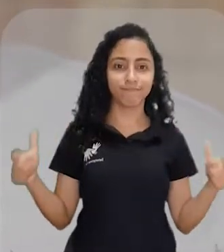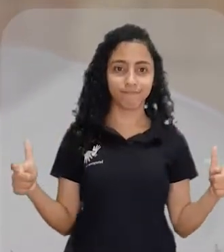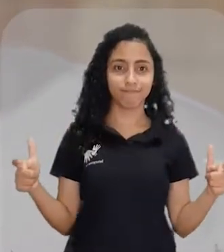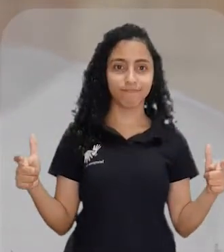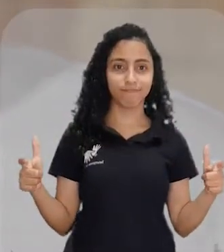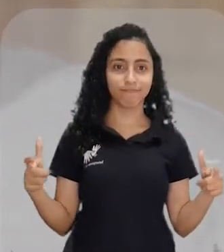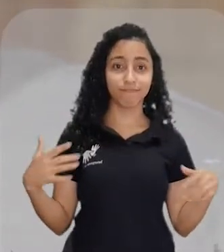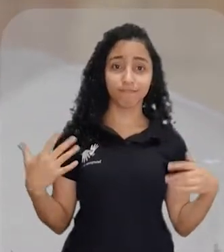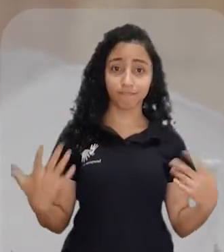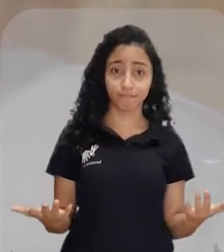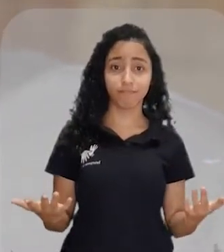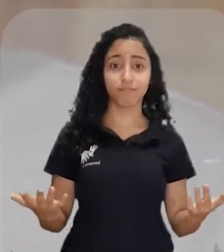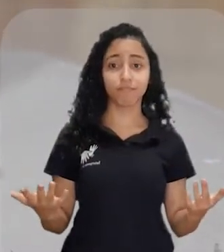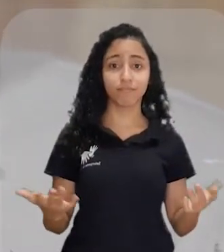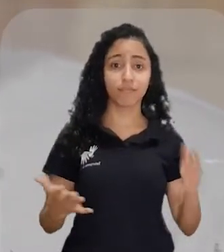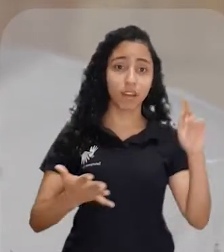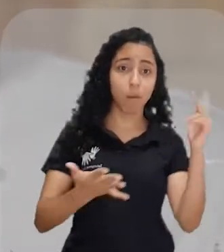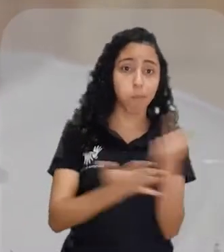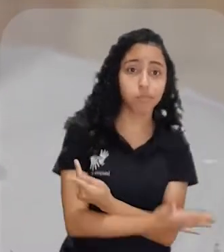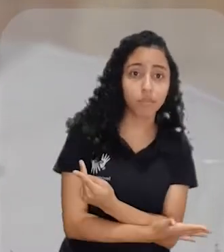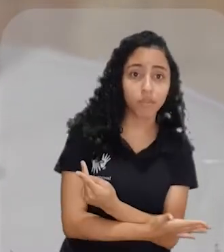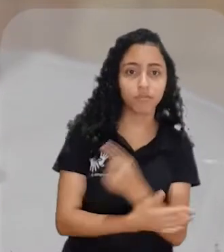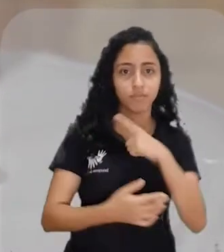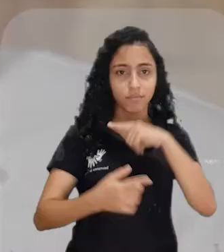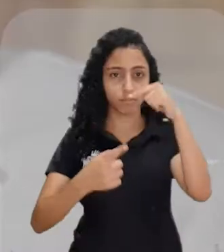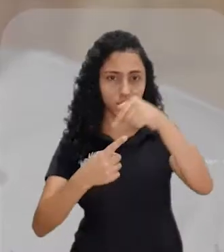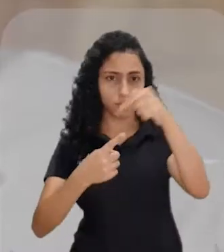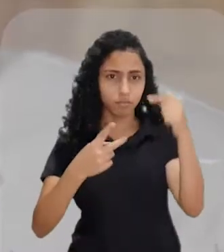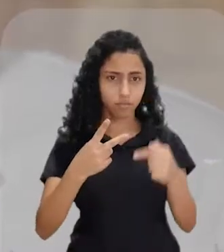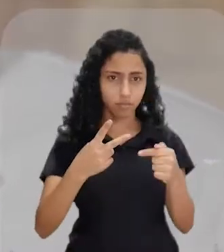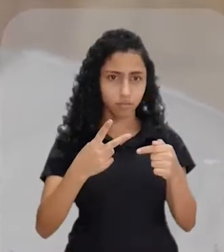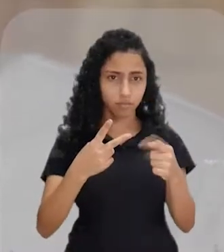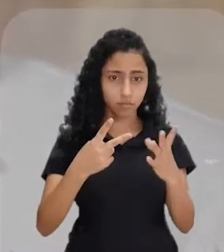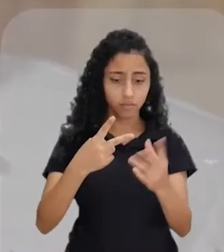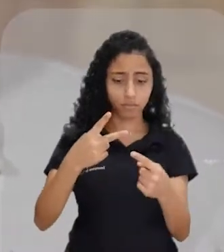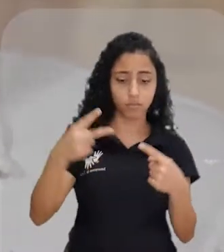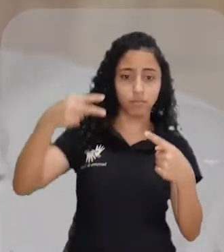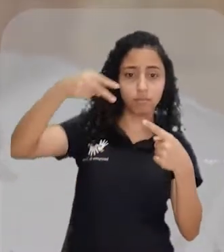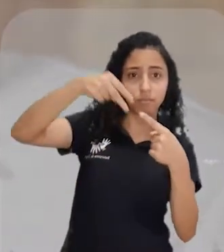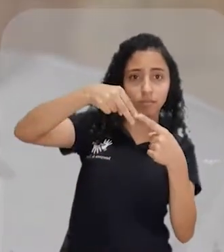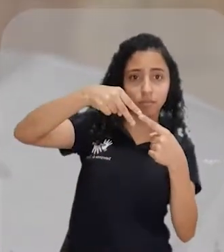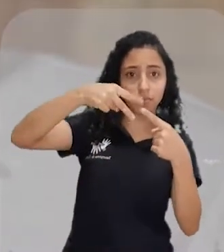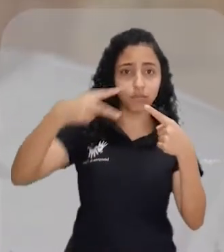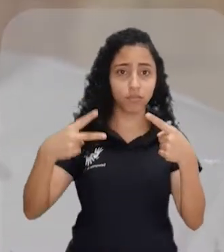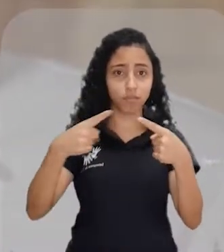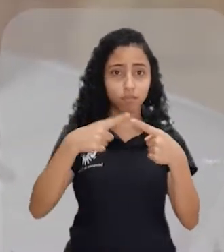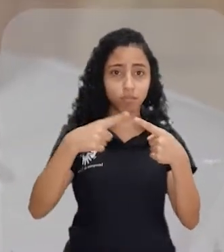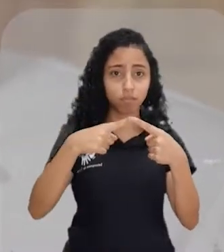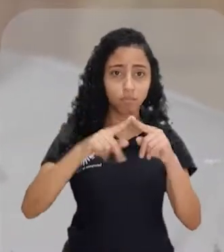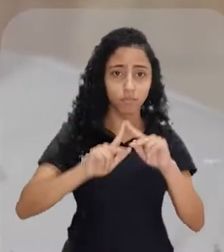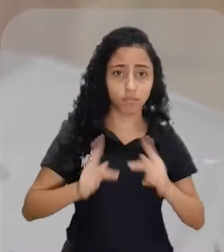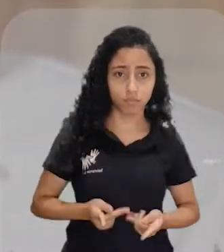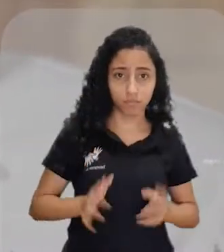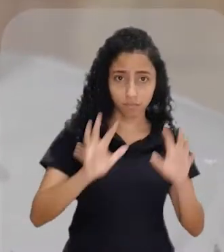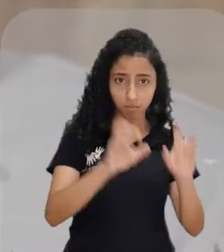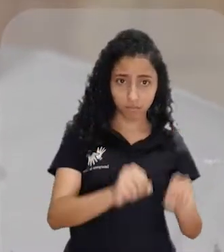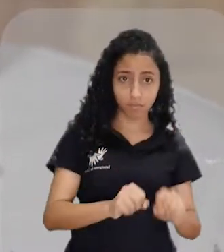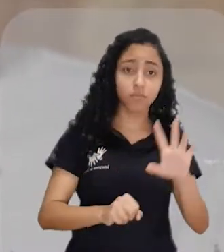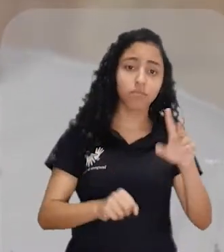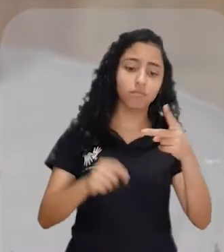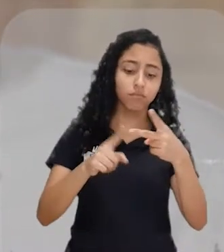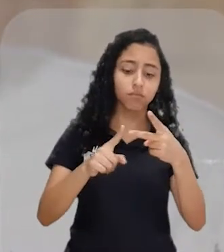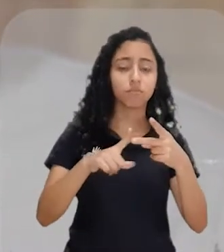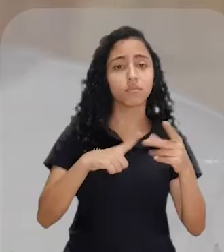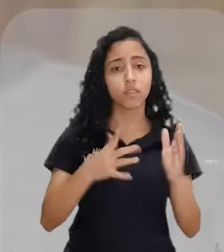uma extensão muito grande. Então, quando a gente fala desses eventos de perturbação, eu estou dando 2 exemplos aqui de eventos de